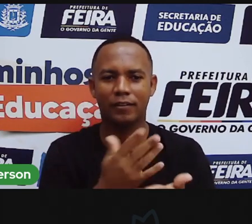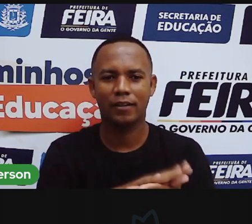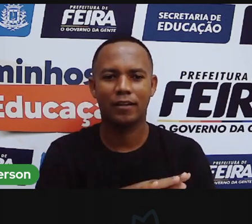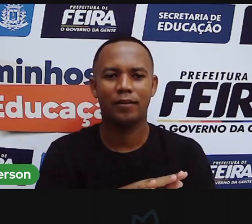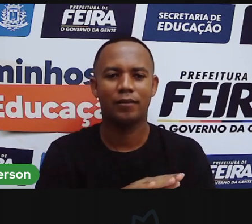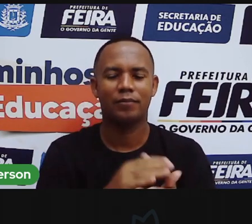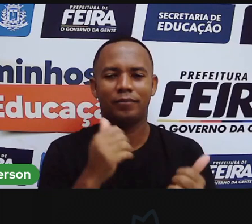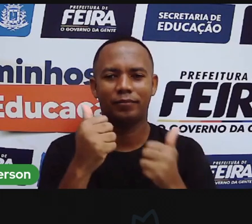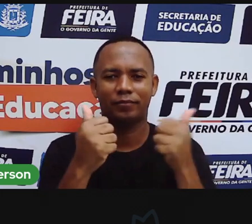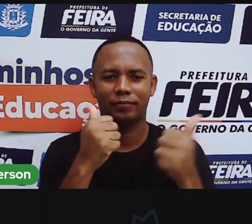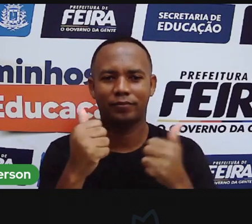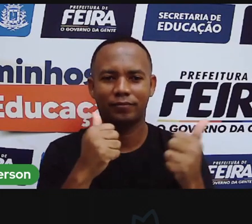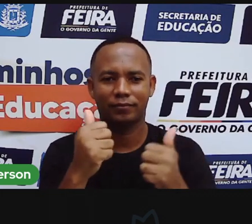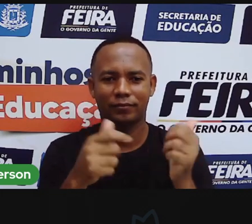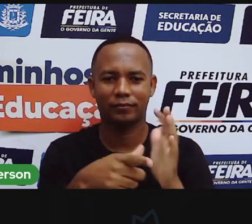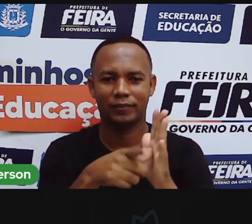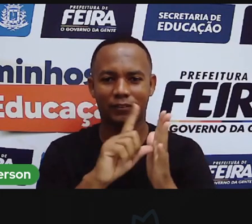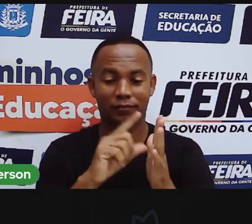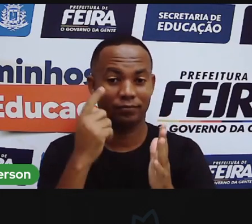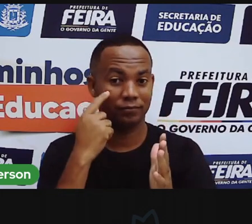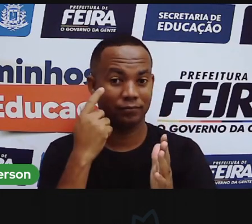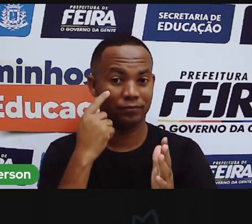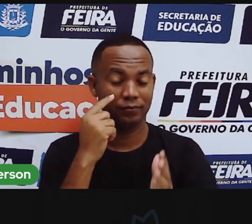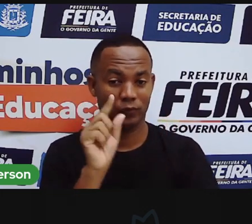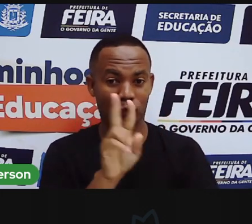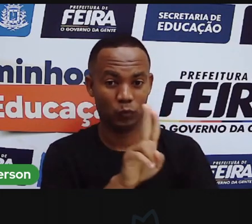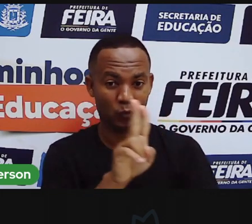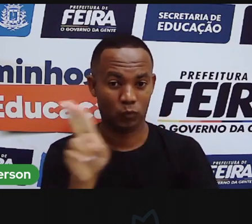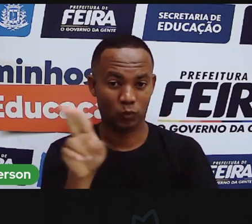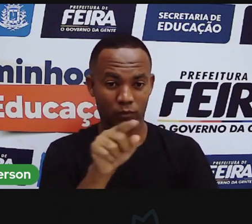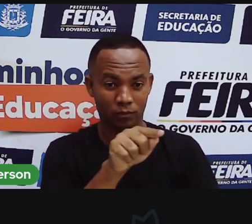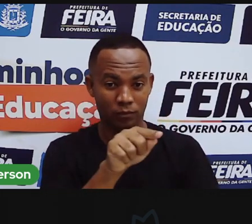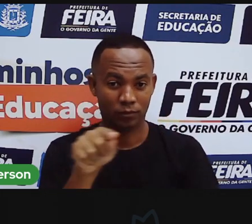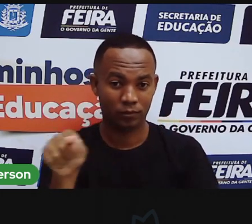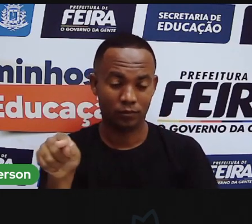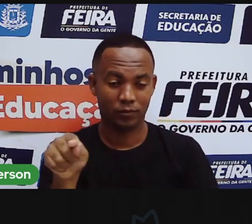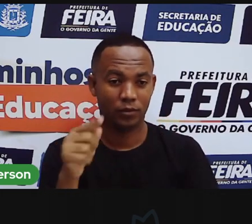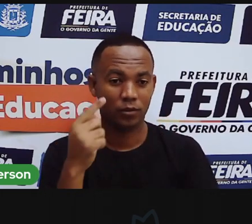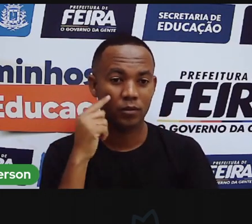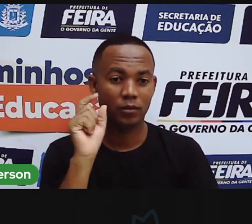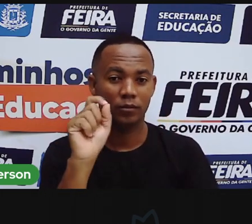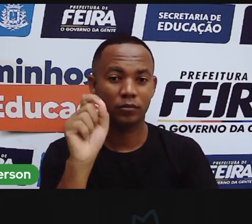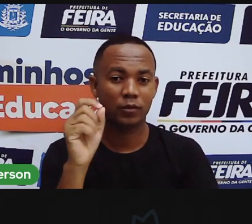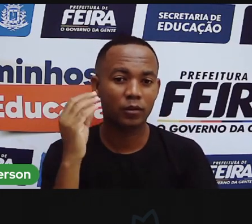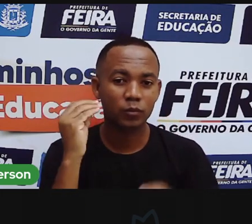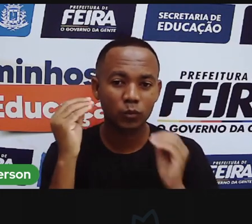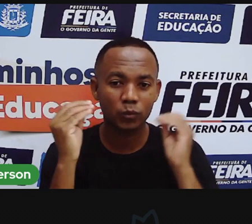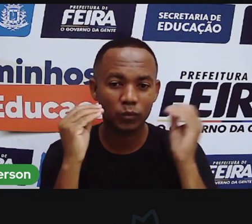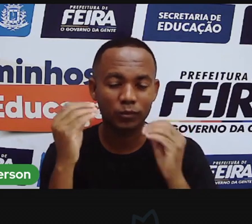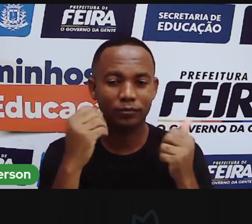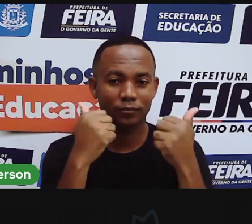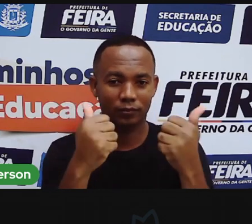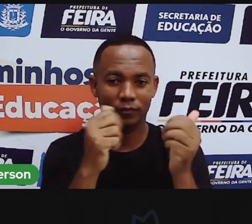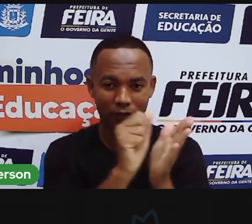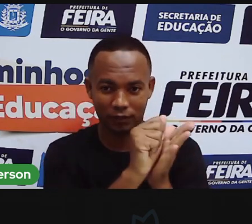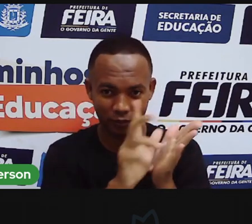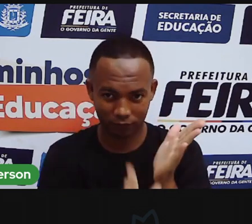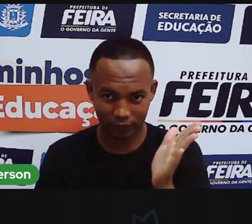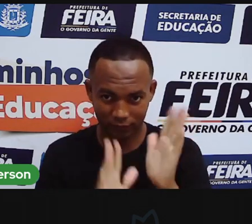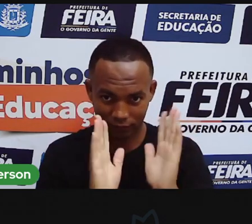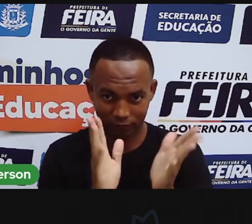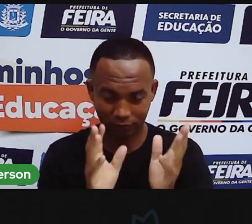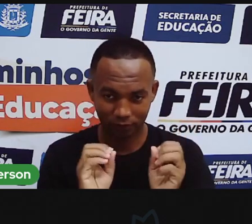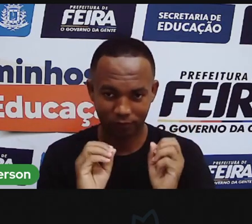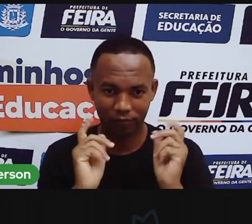nossa próxima aula. Ah, não esqueça de colocar o nome da escola de vocês aqui embaixo, não, para a gente poder acompanhar, mandar beijo, fez atividade, marca a gente